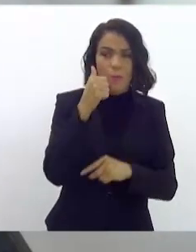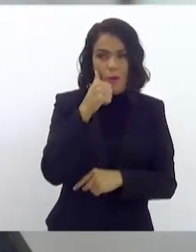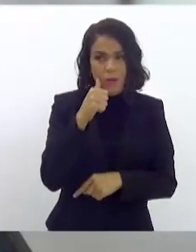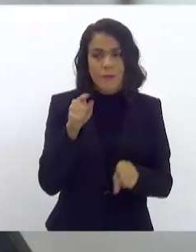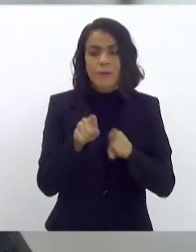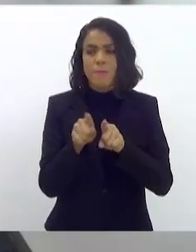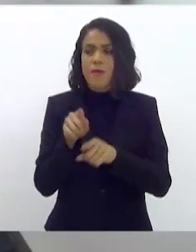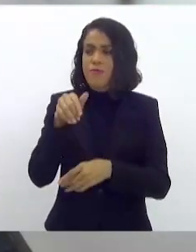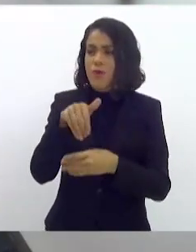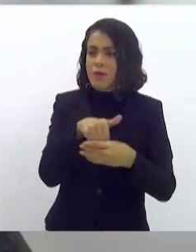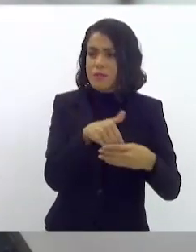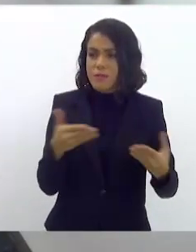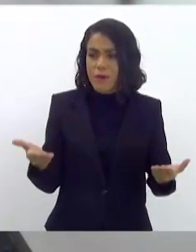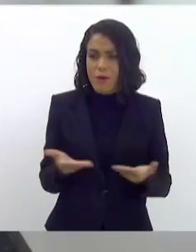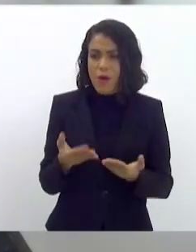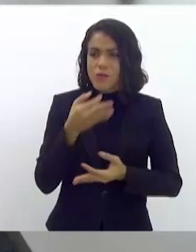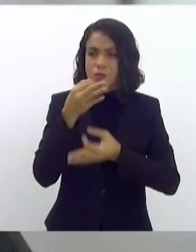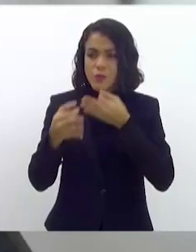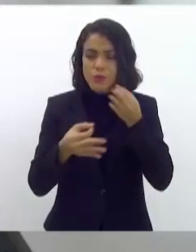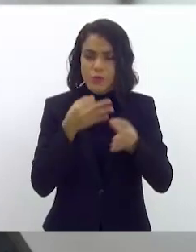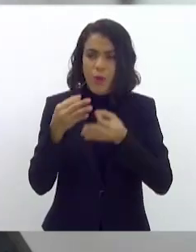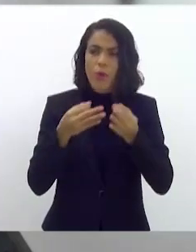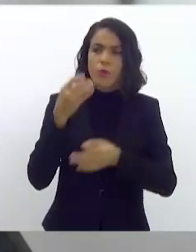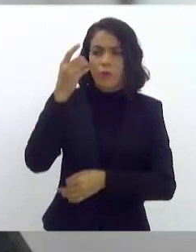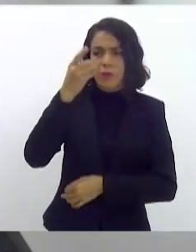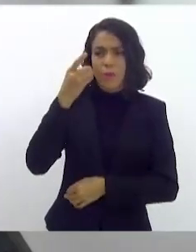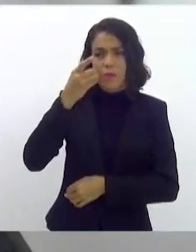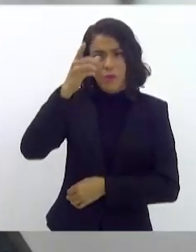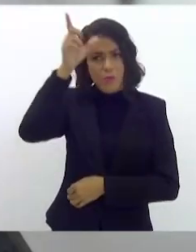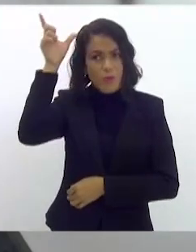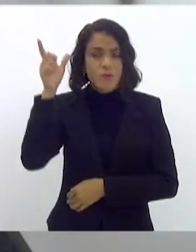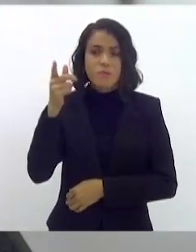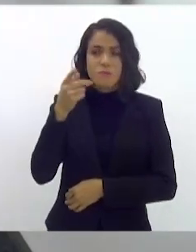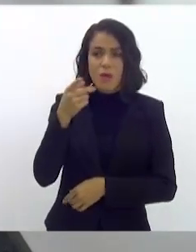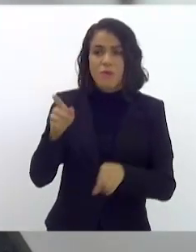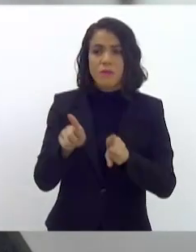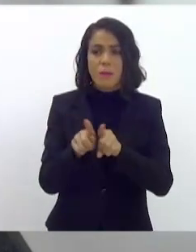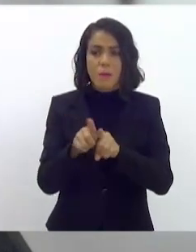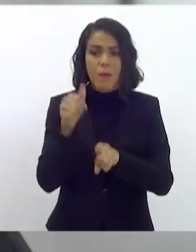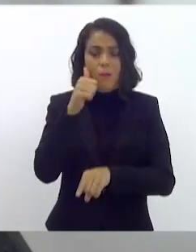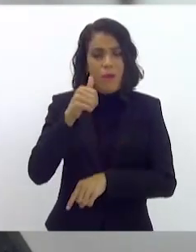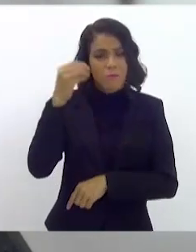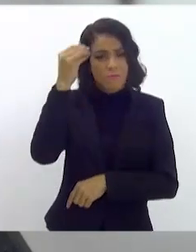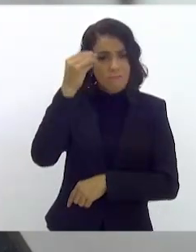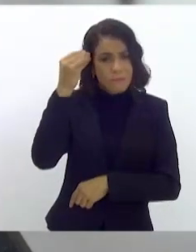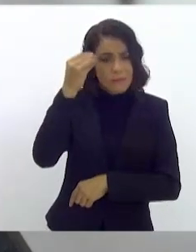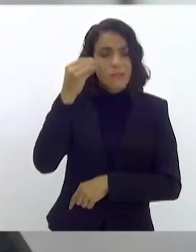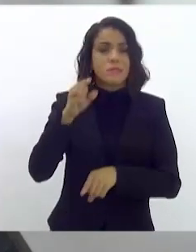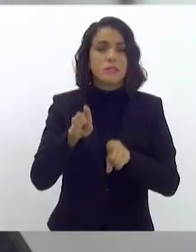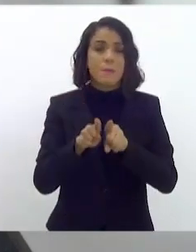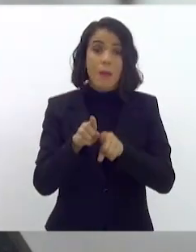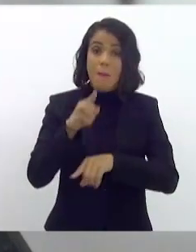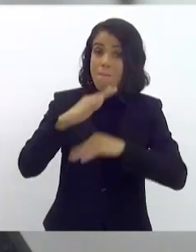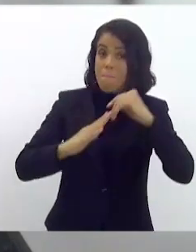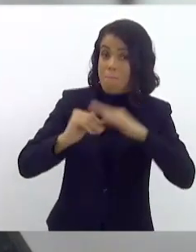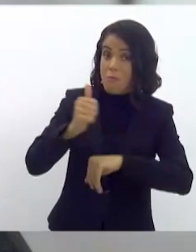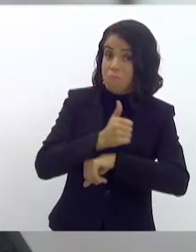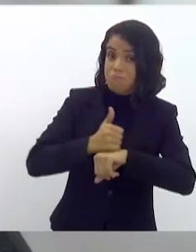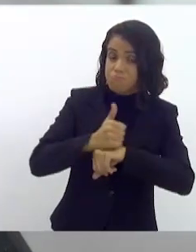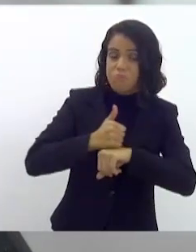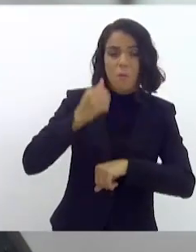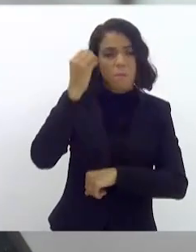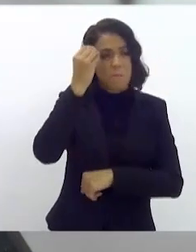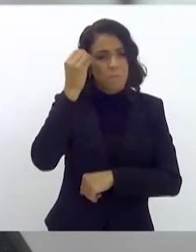colocar em votação as sugestões do deputado Luiz Paulo, da mulher psiquiatra, uma profissional da psiquiatria, né?